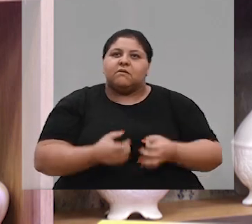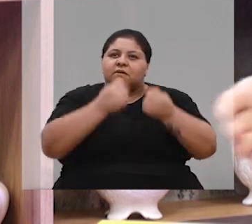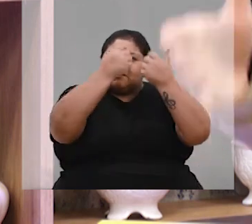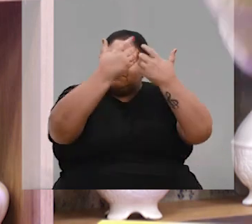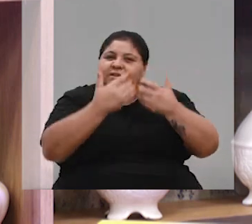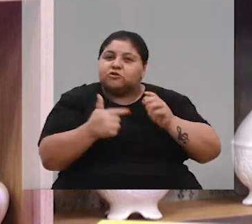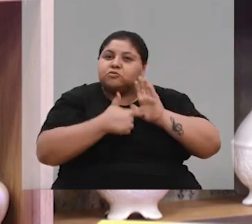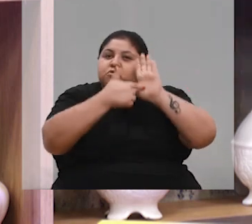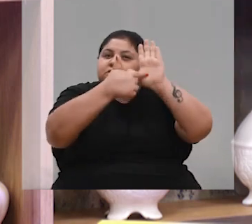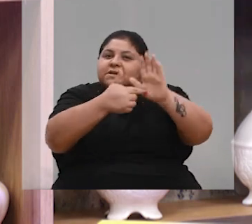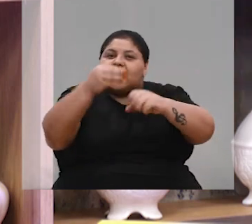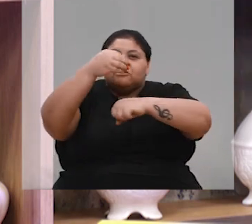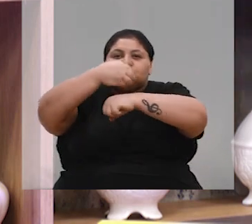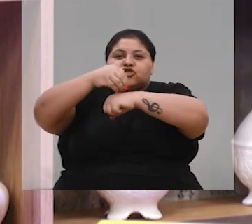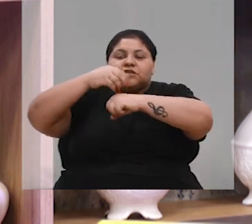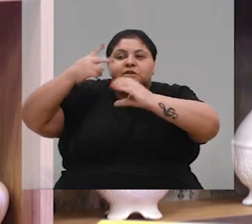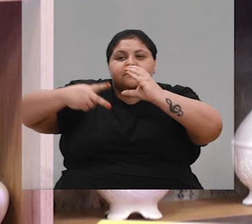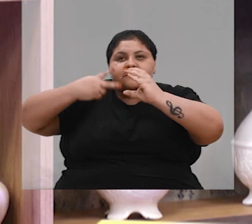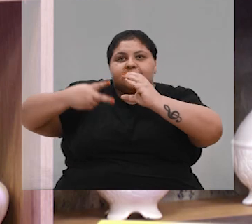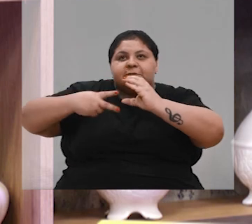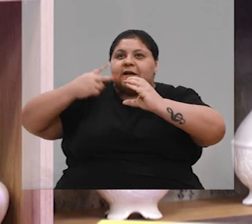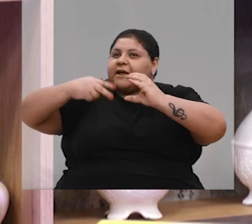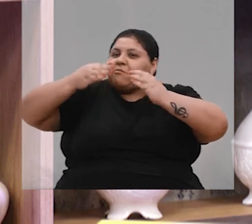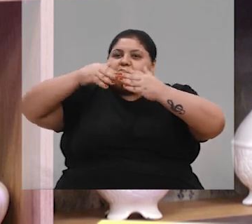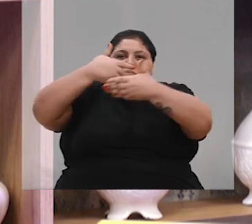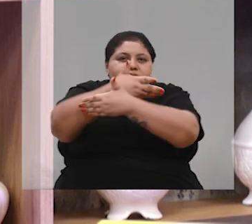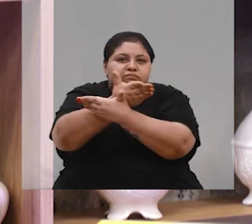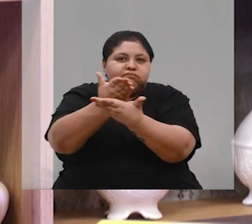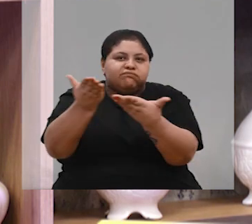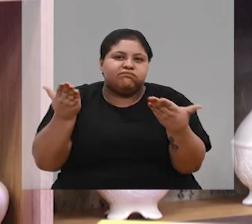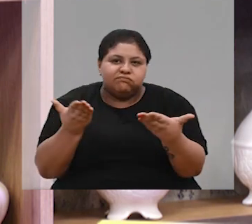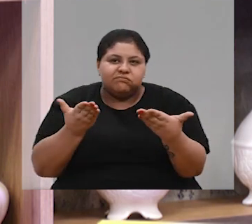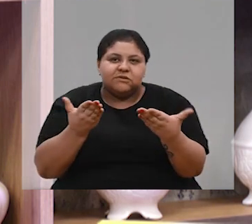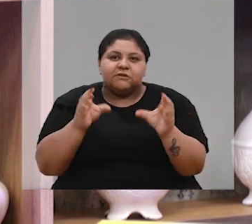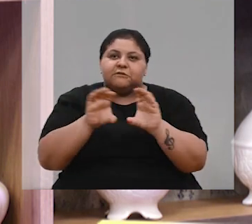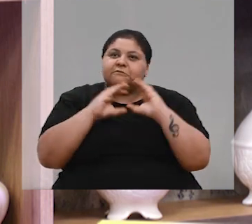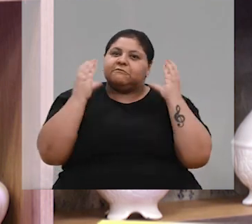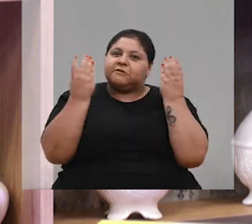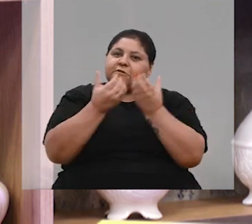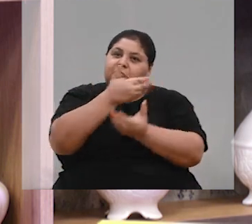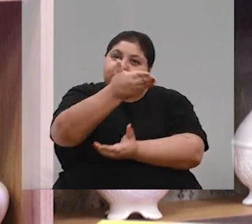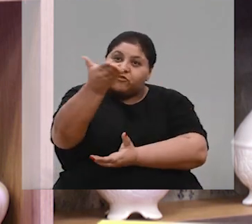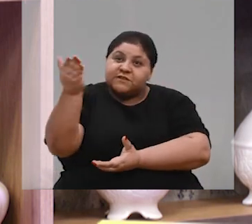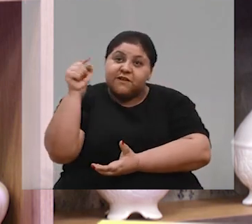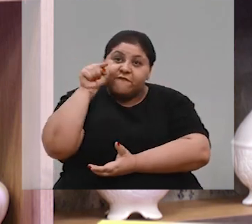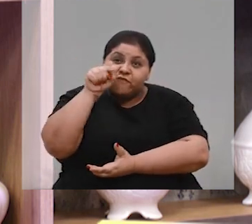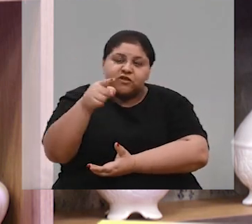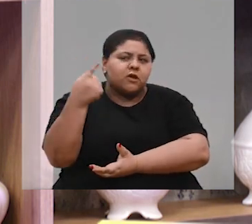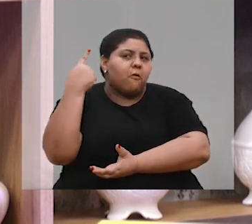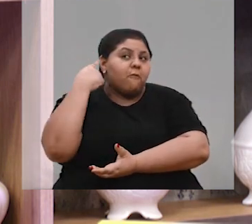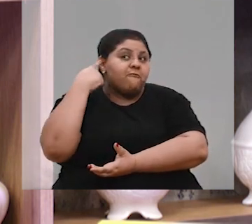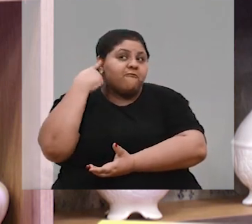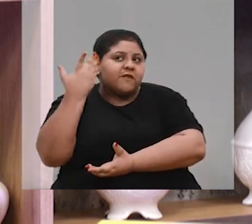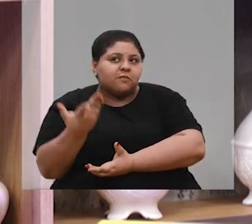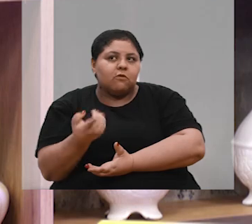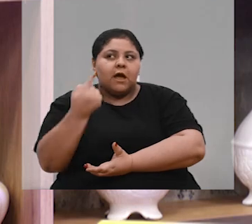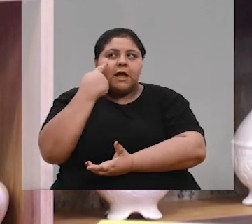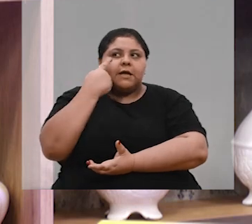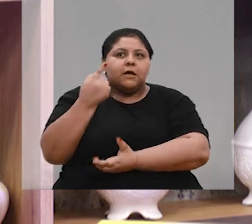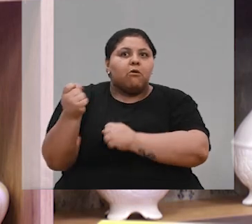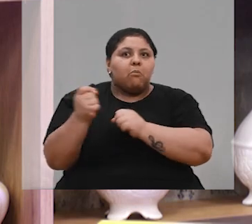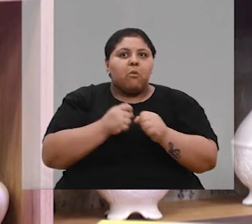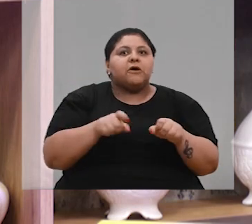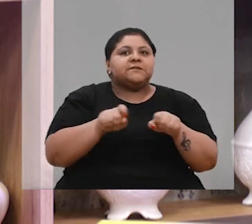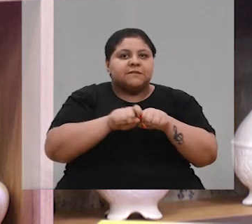trazer exposições para a Câmara também. Então, a Câmara segue de portas abertas para que a comunidade, para que você que está assistindo ou ouvindo